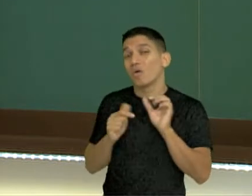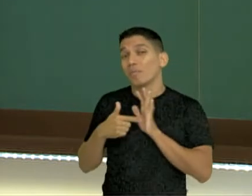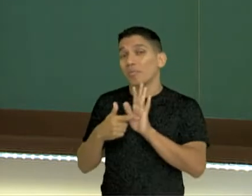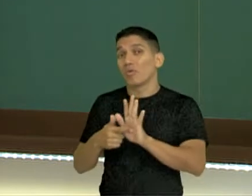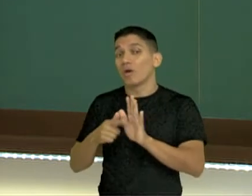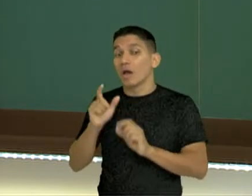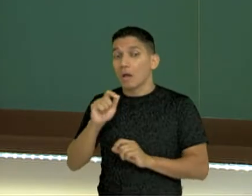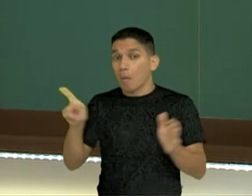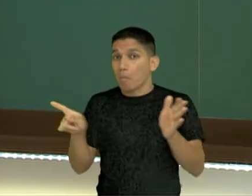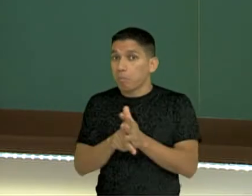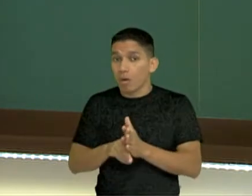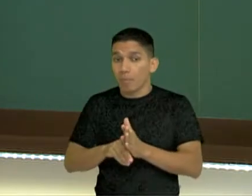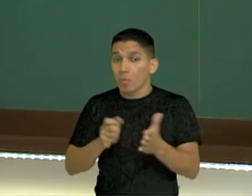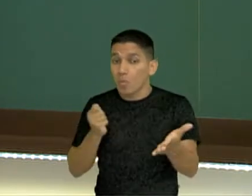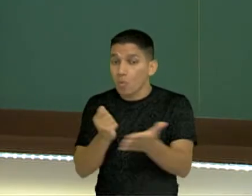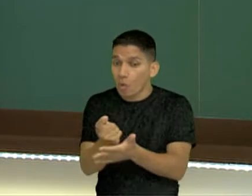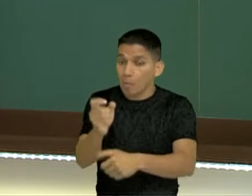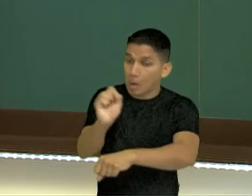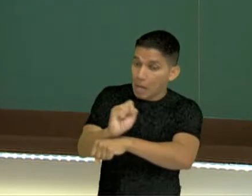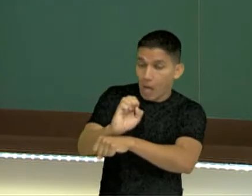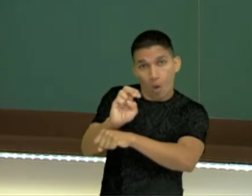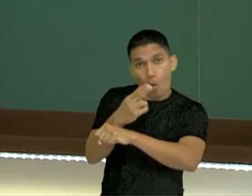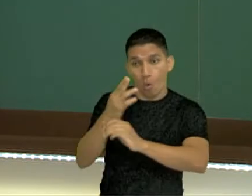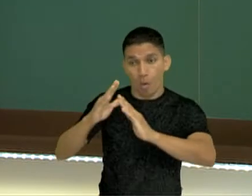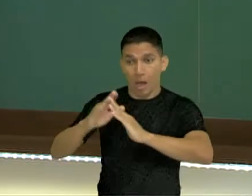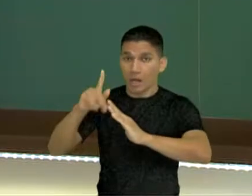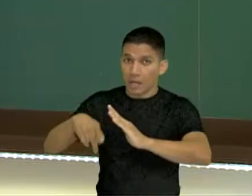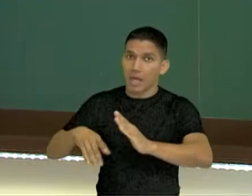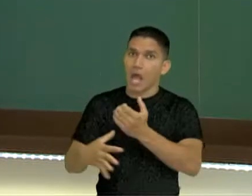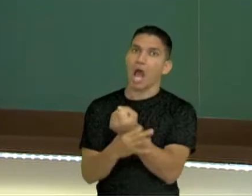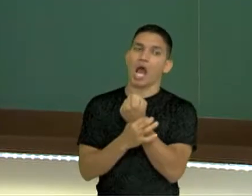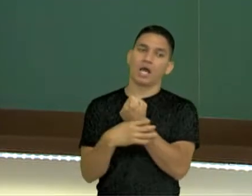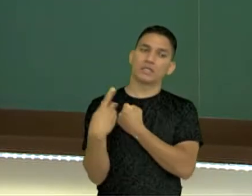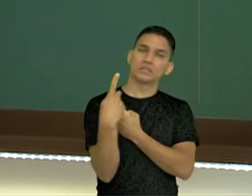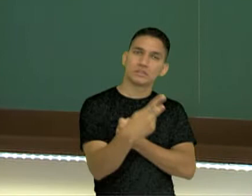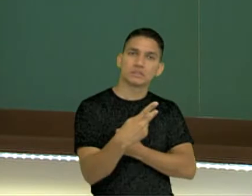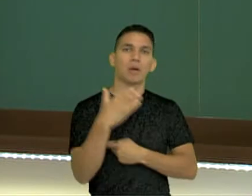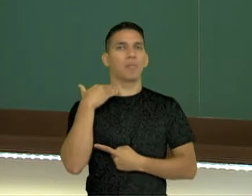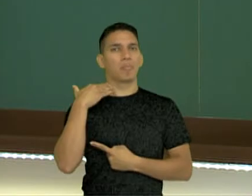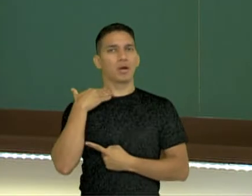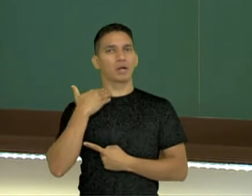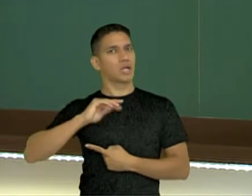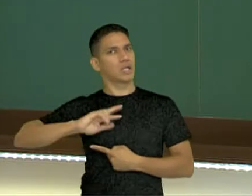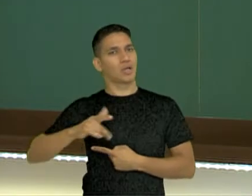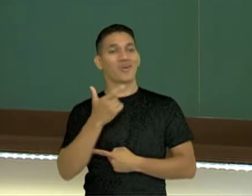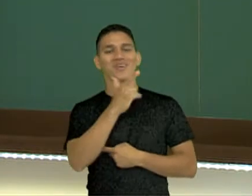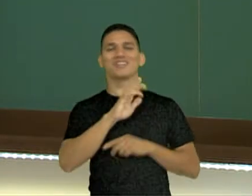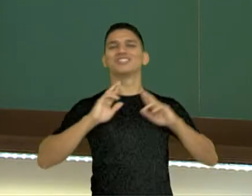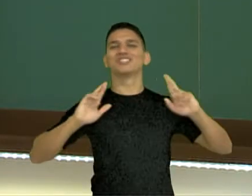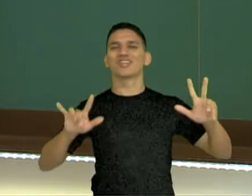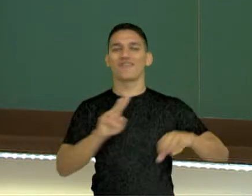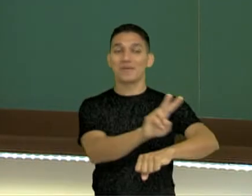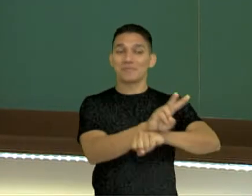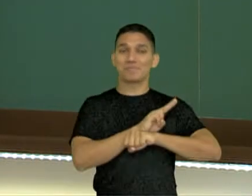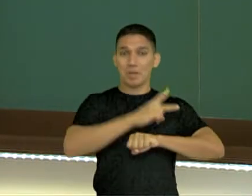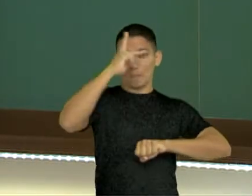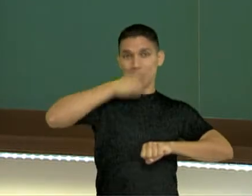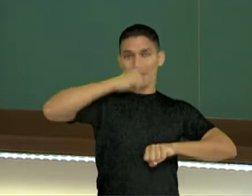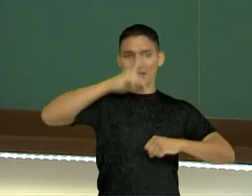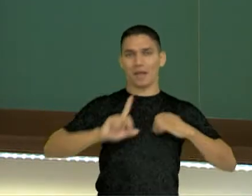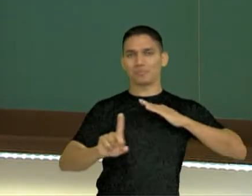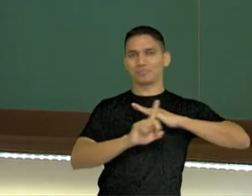garantia para o banco, né? O que não acontece no empréstimo pessoal ou no cartão de crédito,